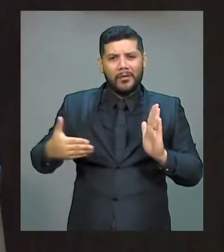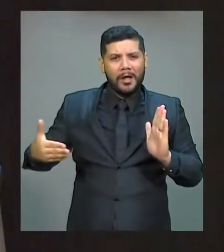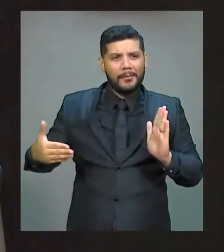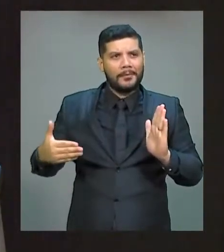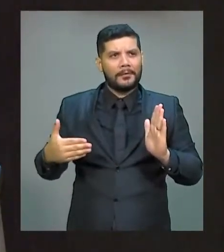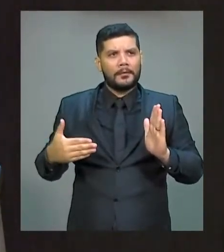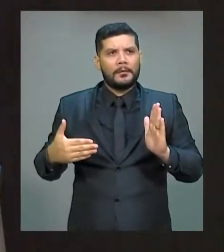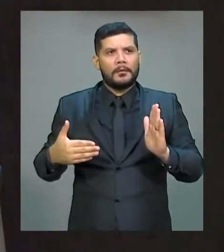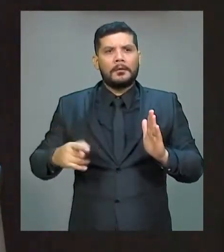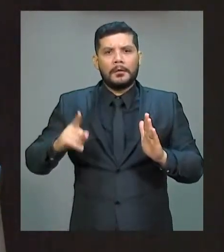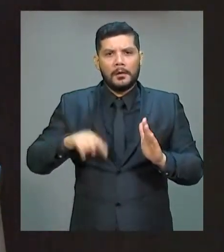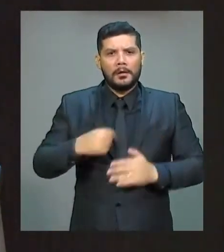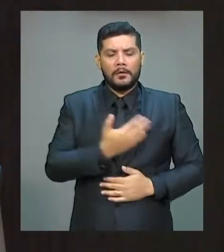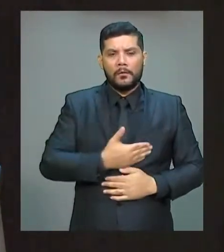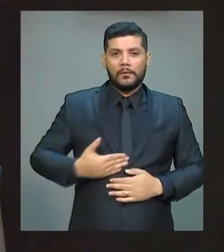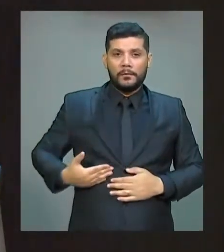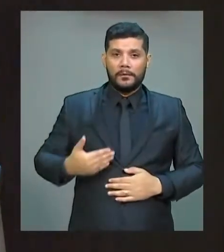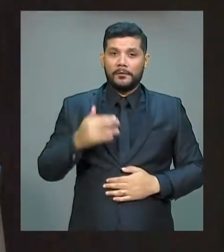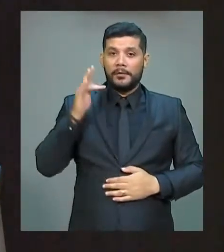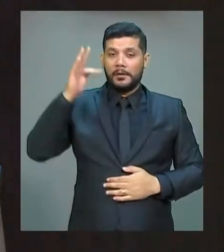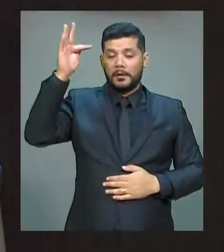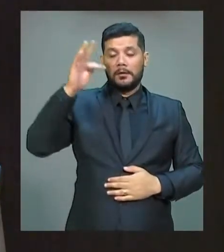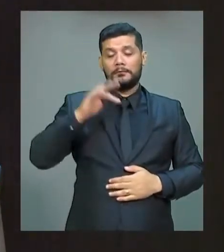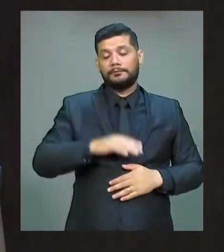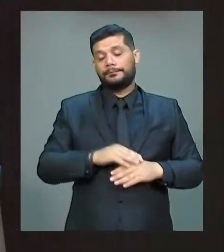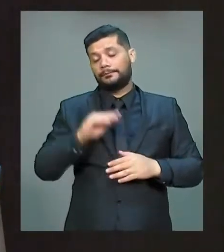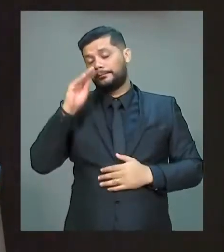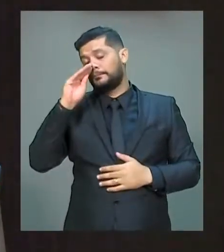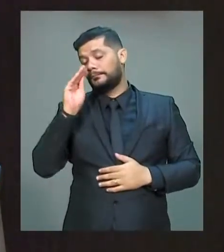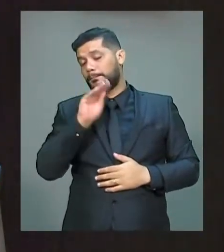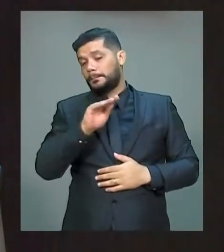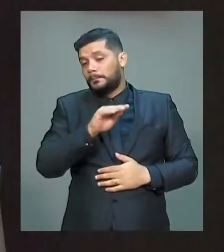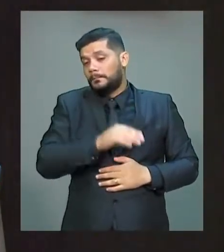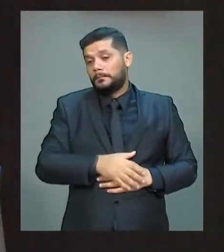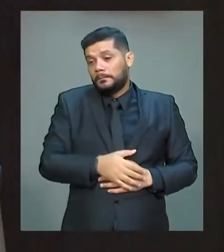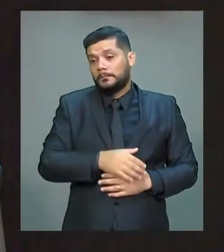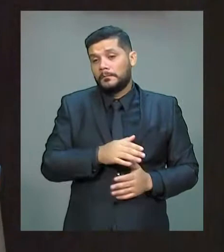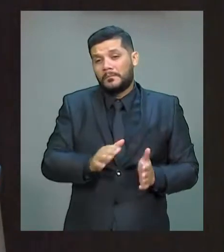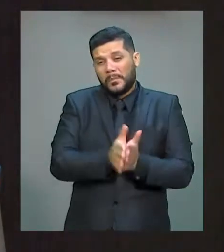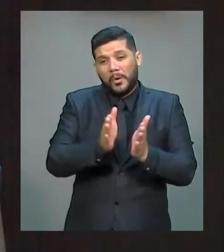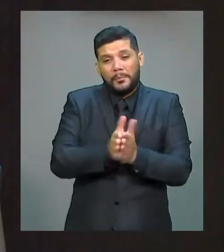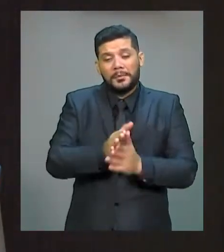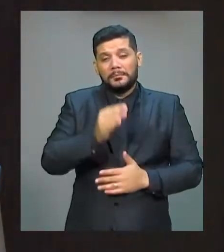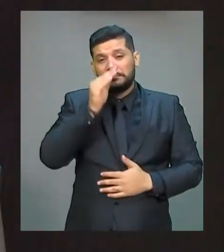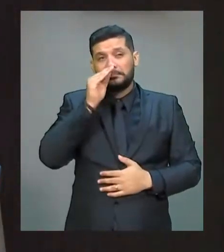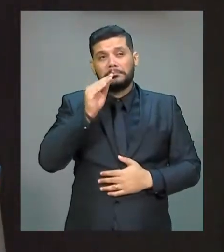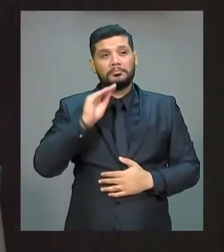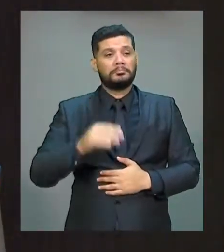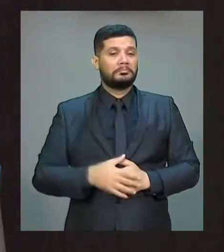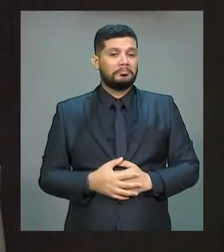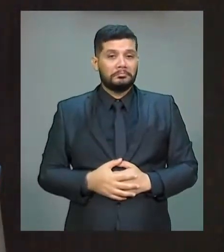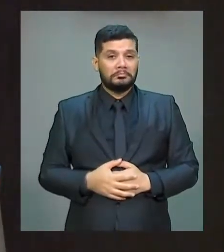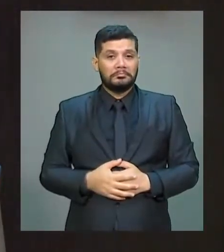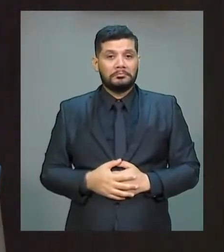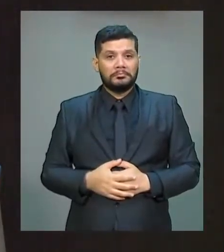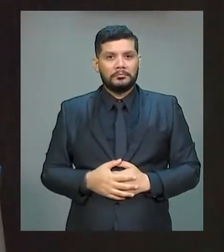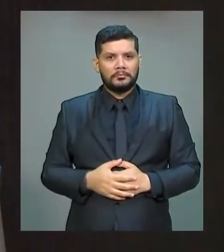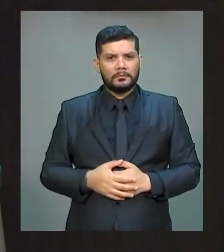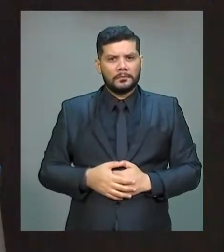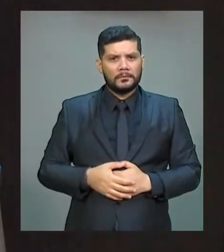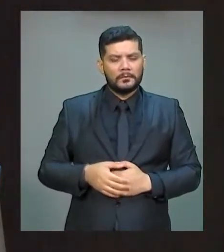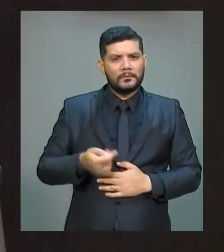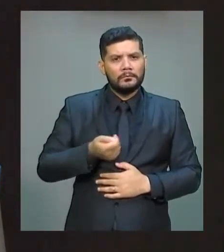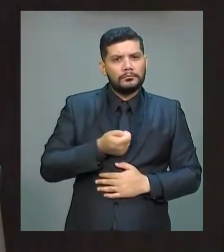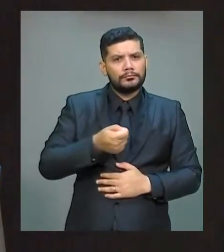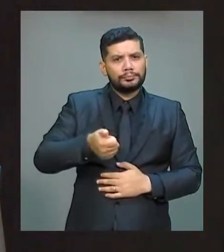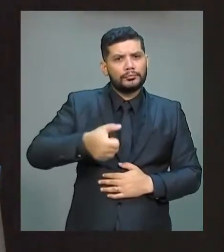federal, governo Bolsonaro, que dá as costas à população extremamente pobre. O auxílio emergencial, que